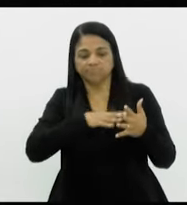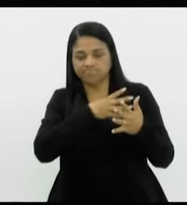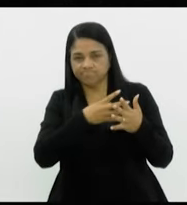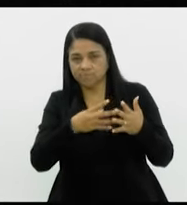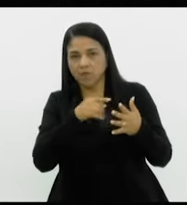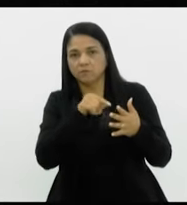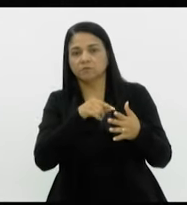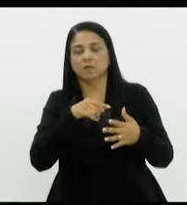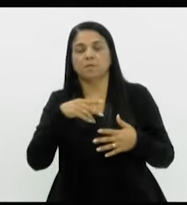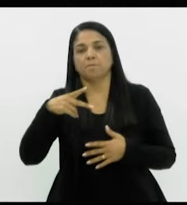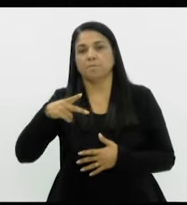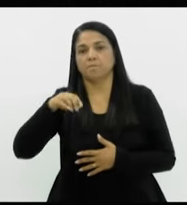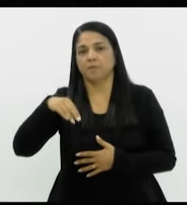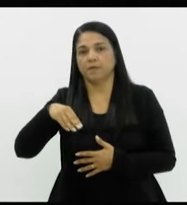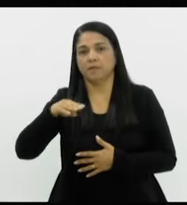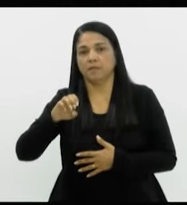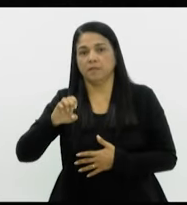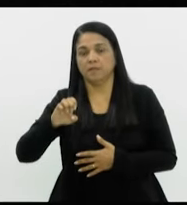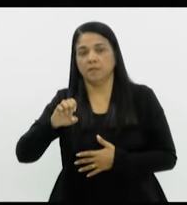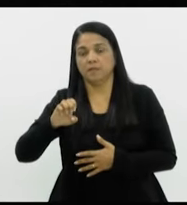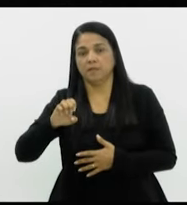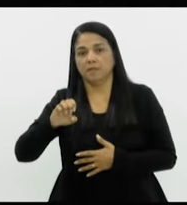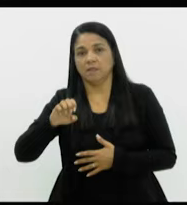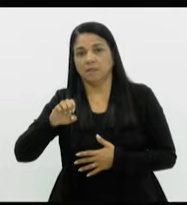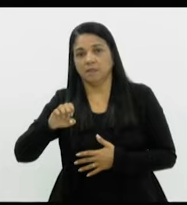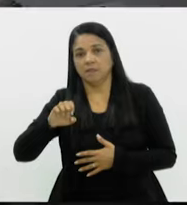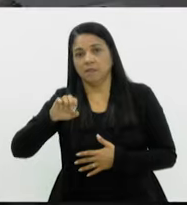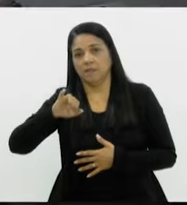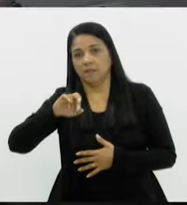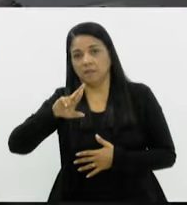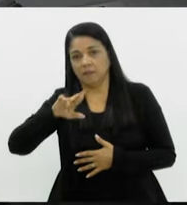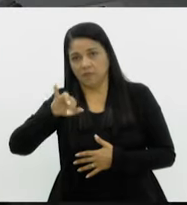instituição da PEMERJ. Muito obrigado, presidente.